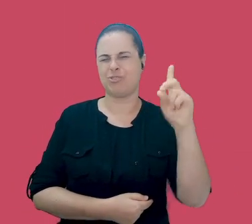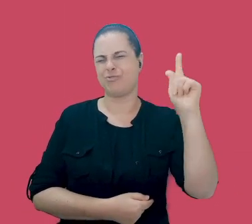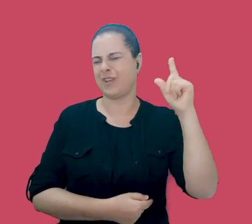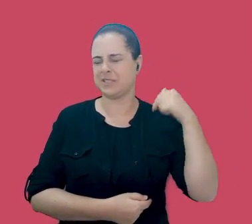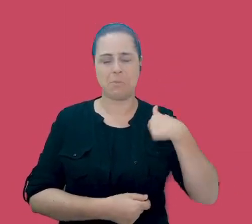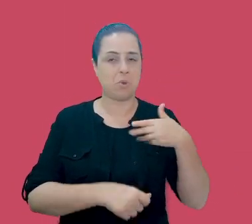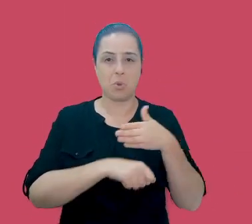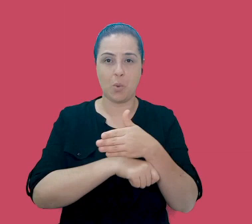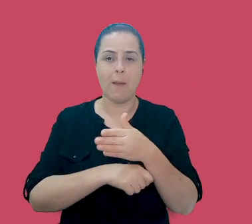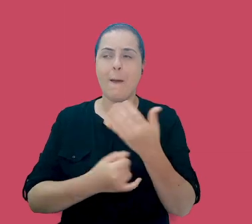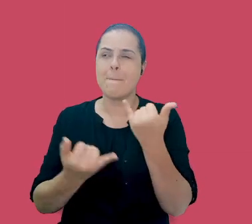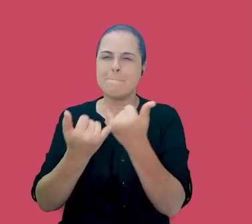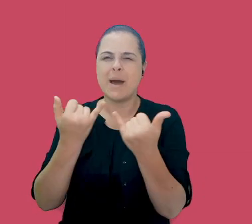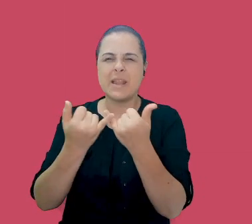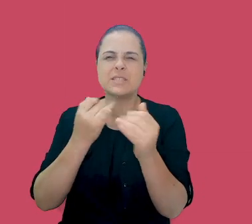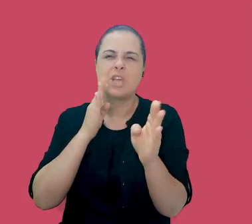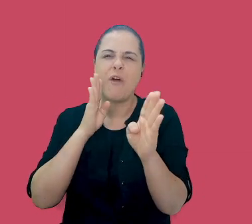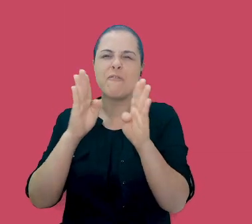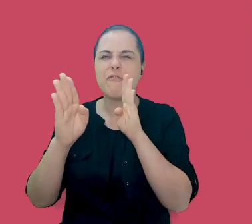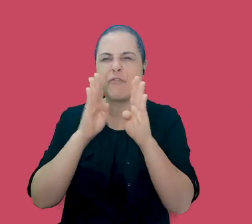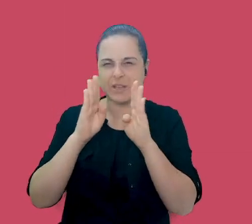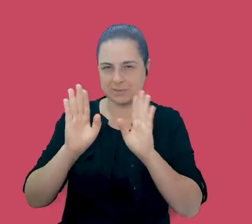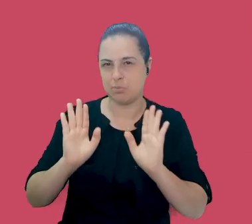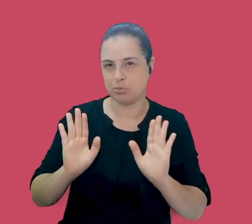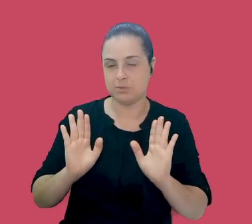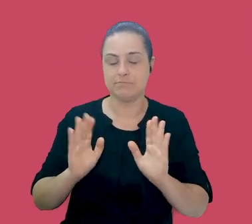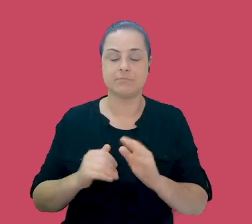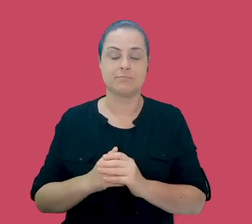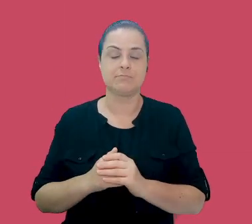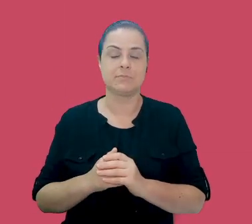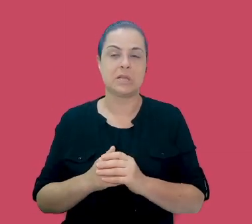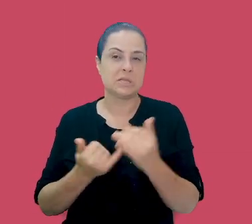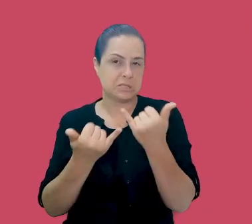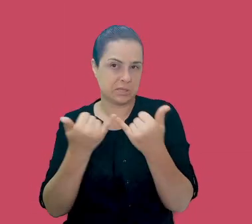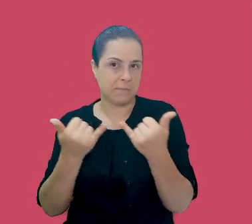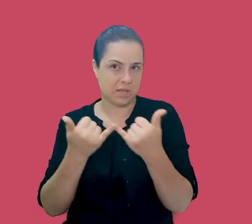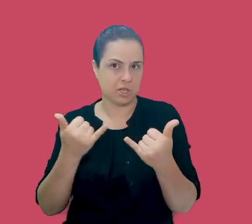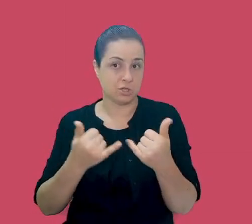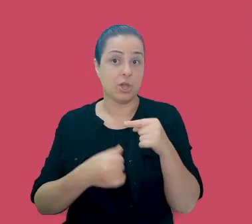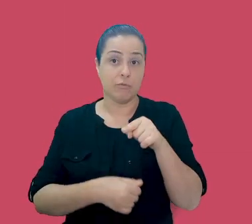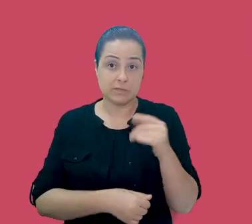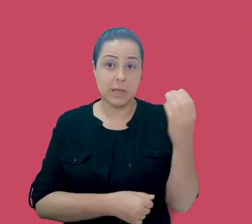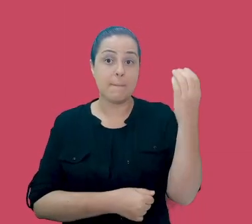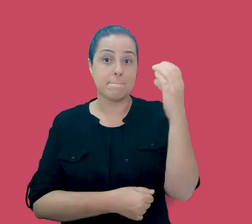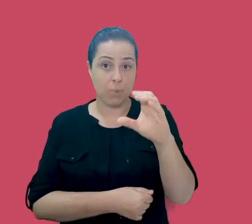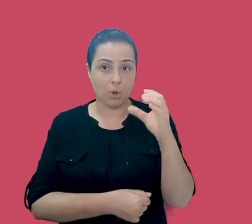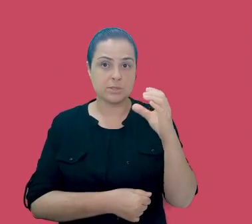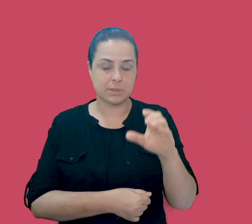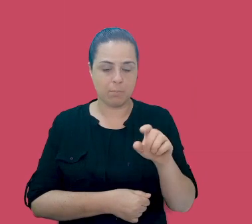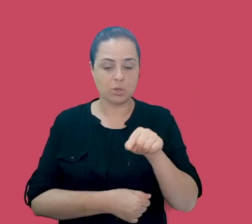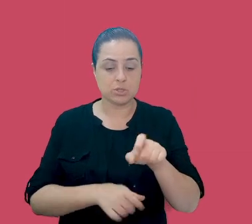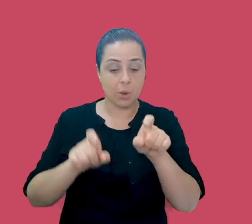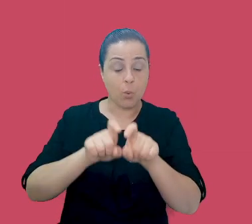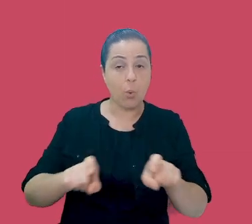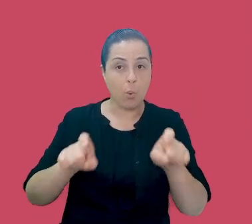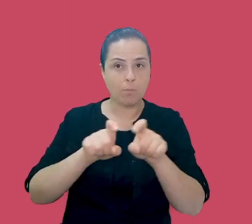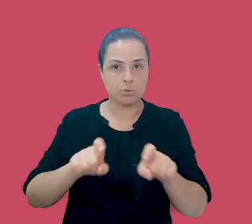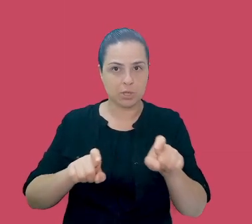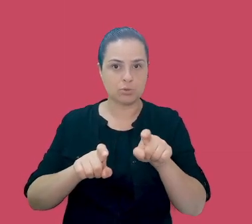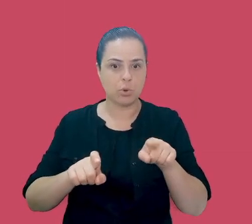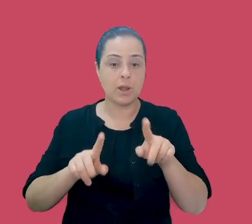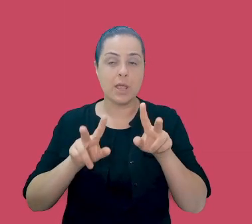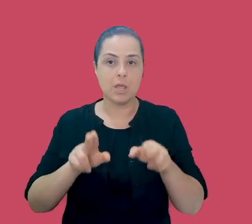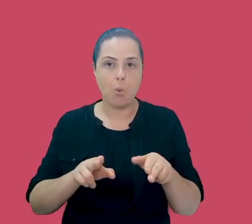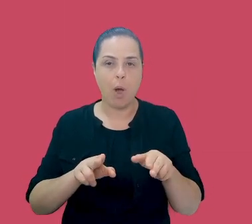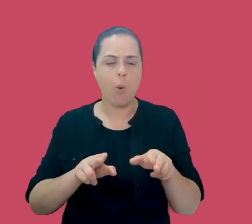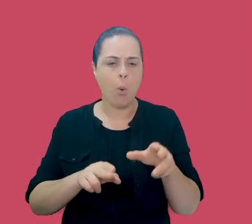era tipo um Facebook-like, que você entrava e ele ia aprendendo a tua postagem para que quando você morresse, ou você